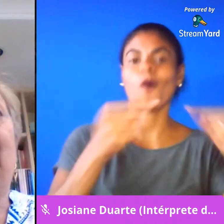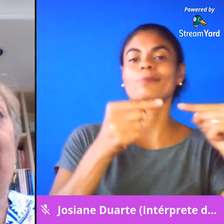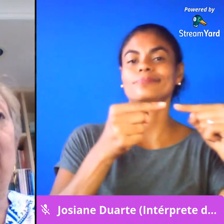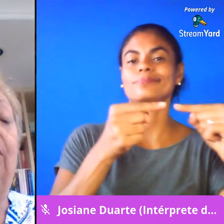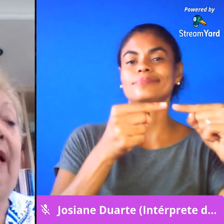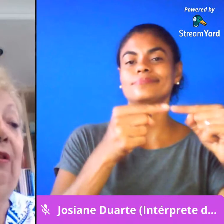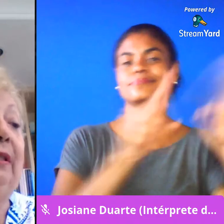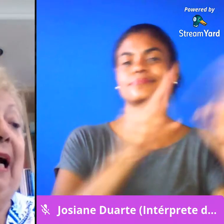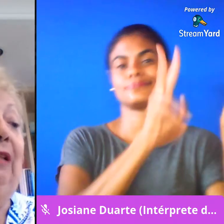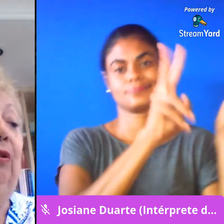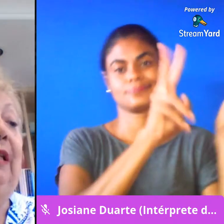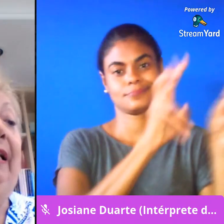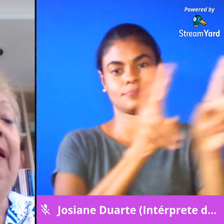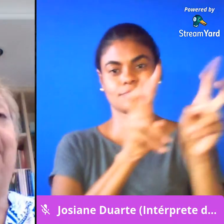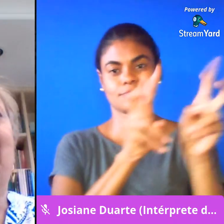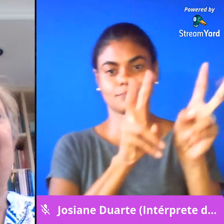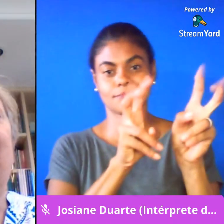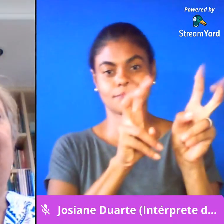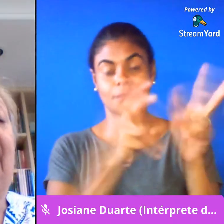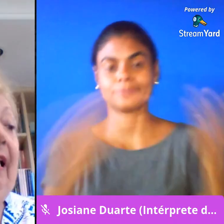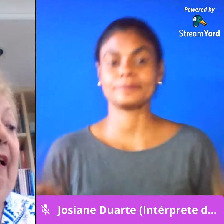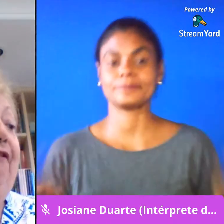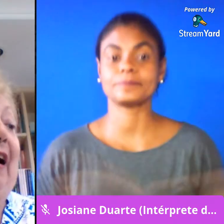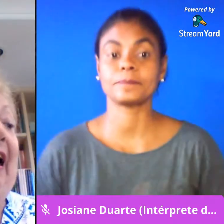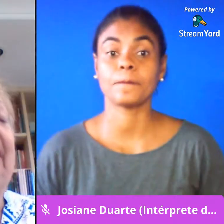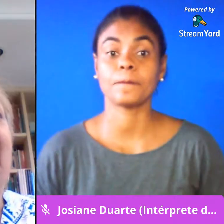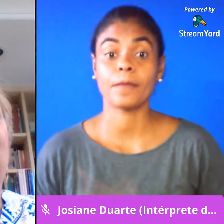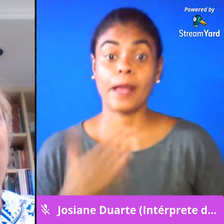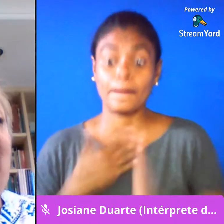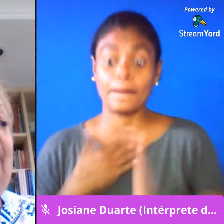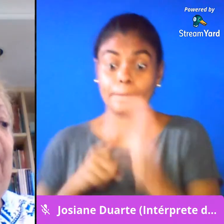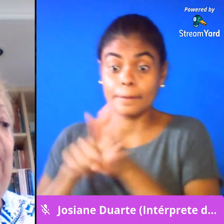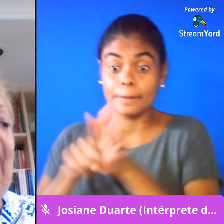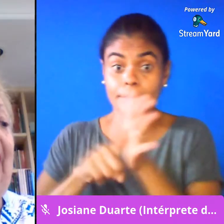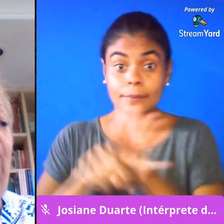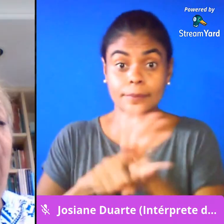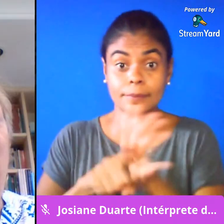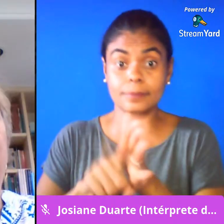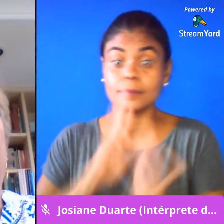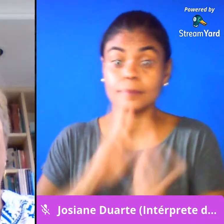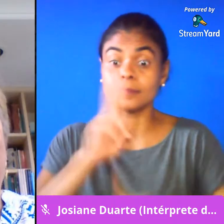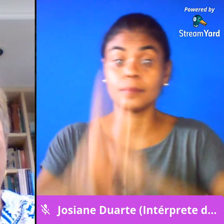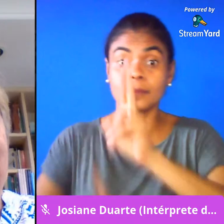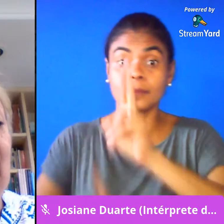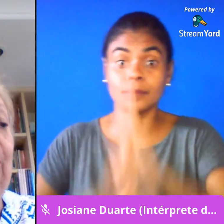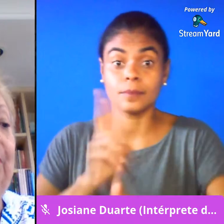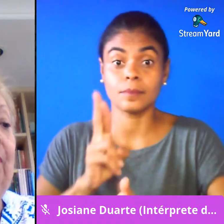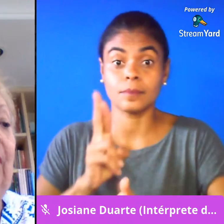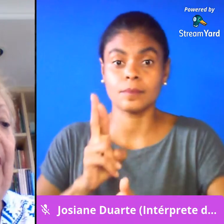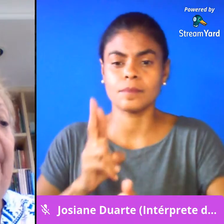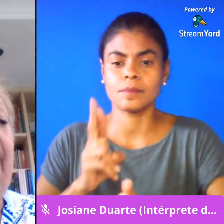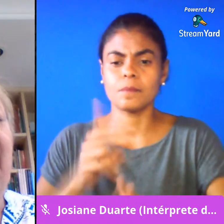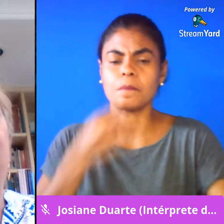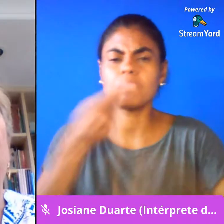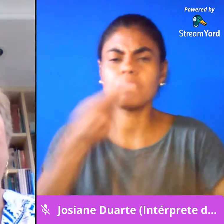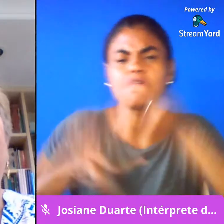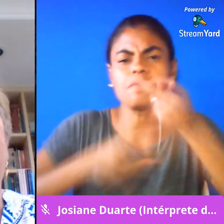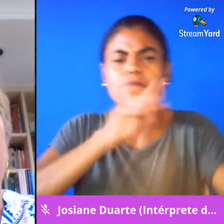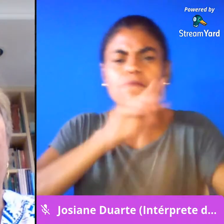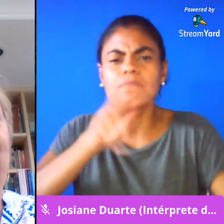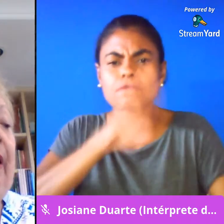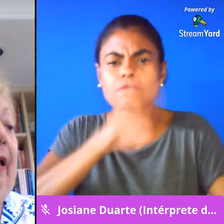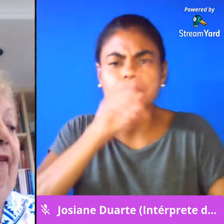Esse trabalho é um dos resultados da linha de pesquisa Falares Regionais Populares no Nordeste Brasileiro, que tem